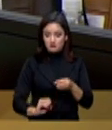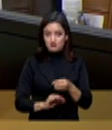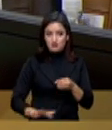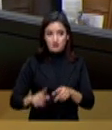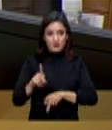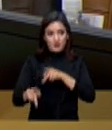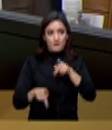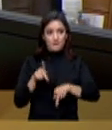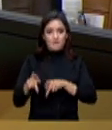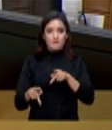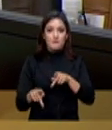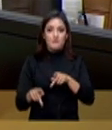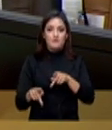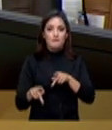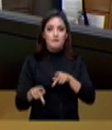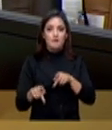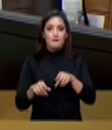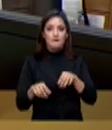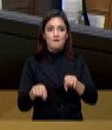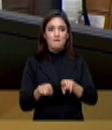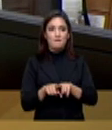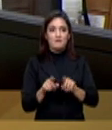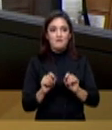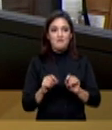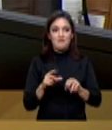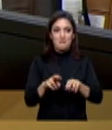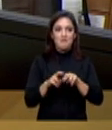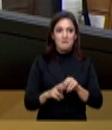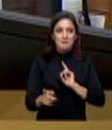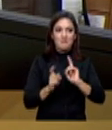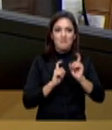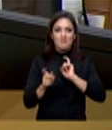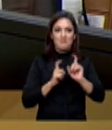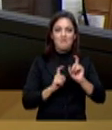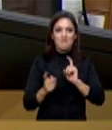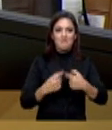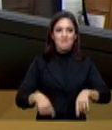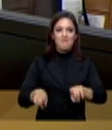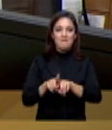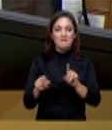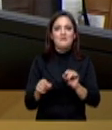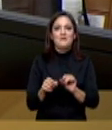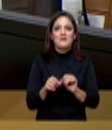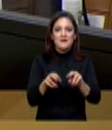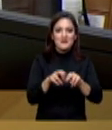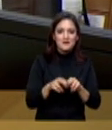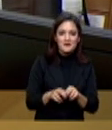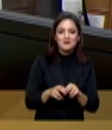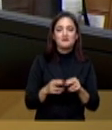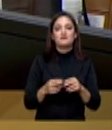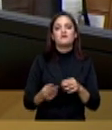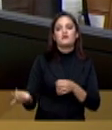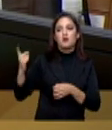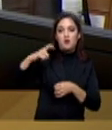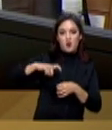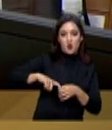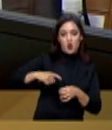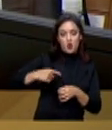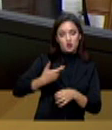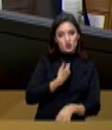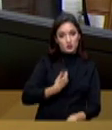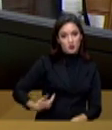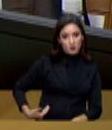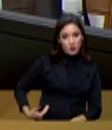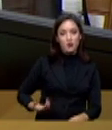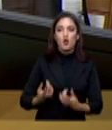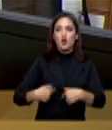população também por meio de gestão associada manifestada por concordo consórcio público